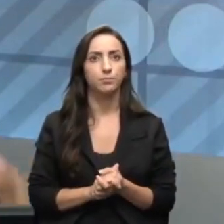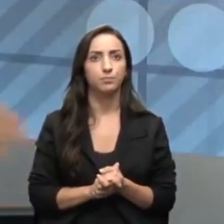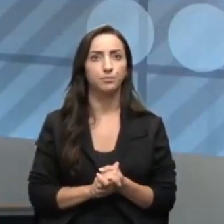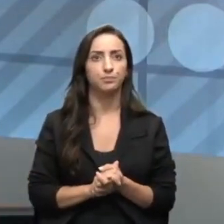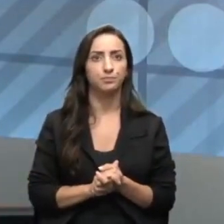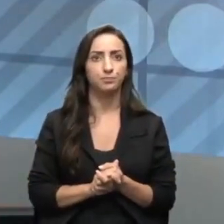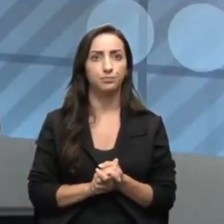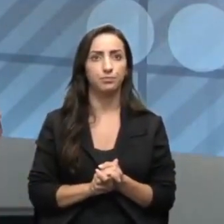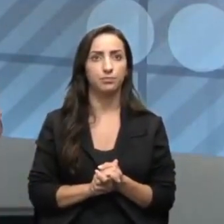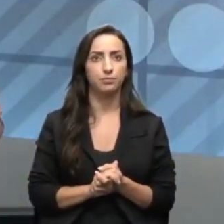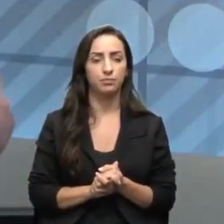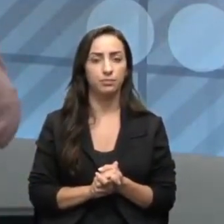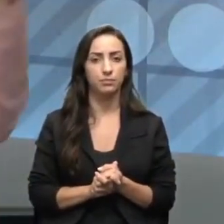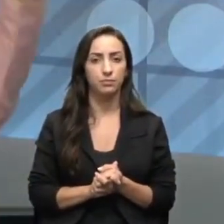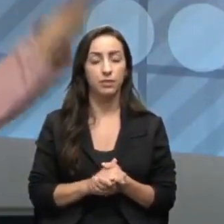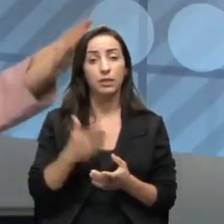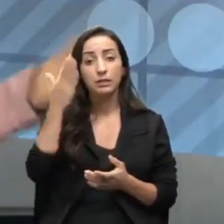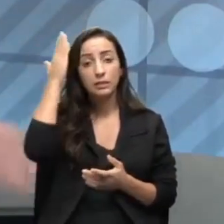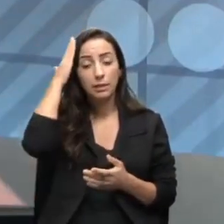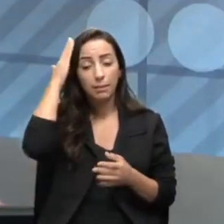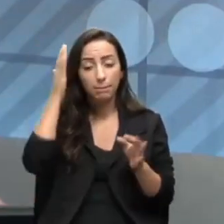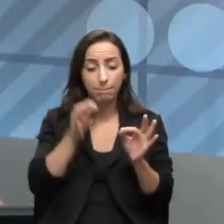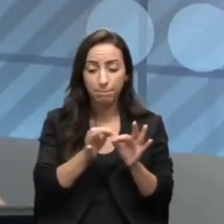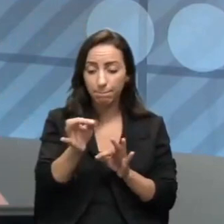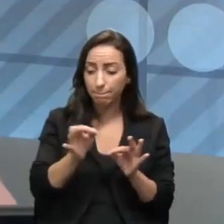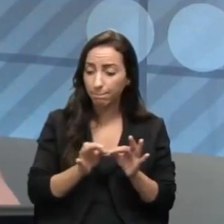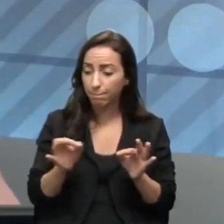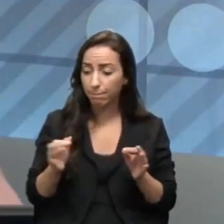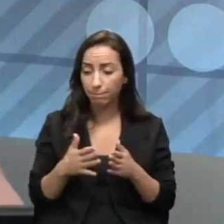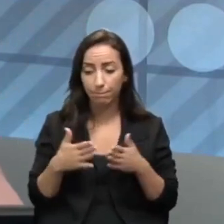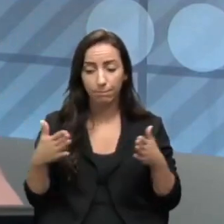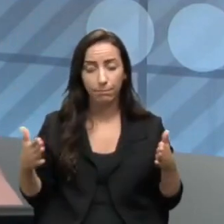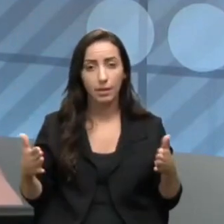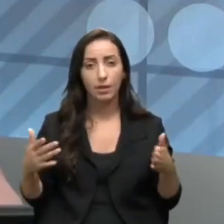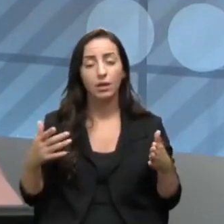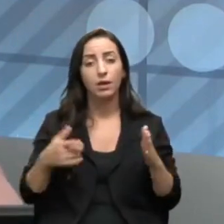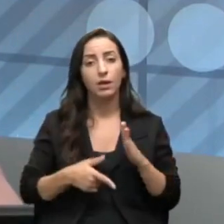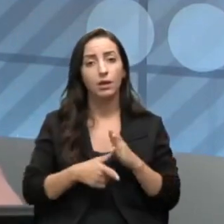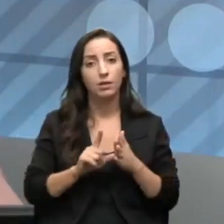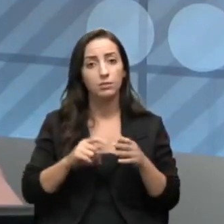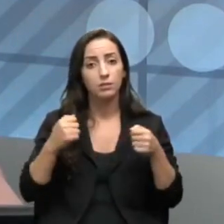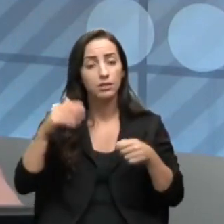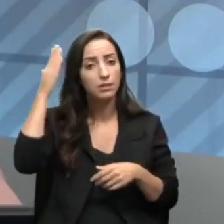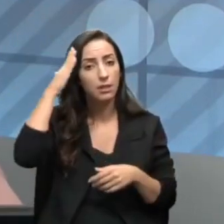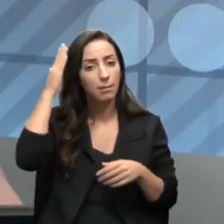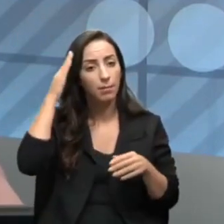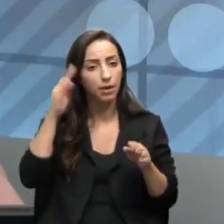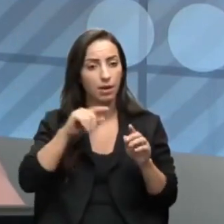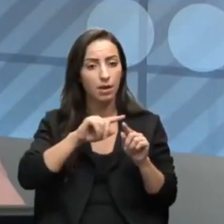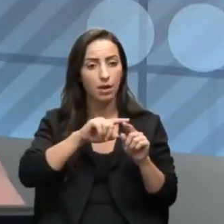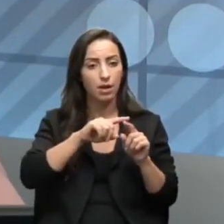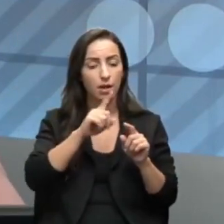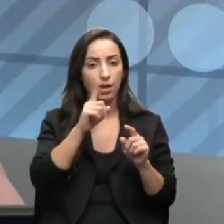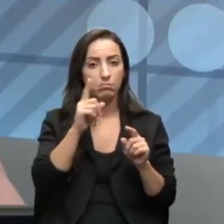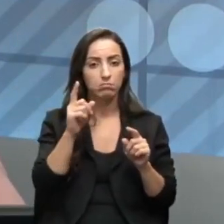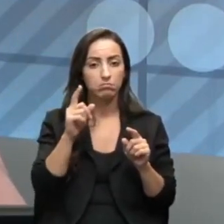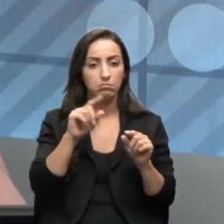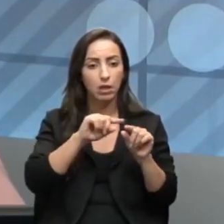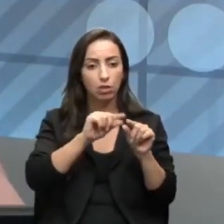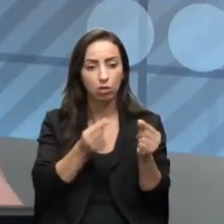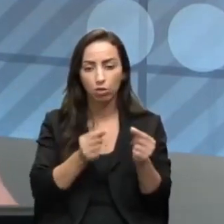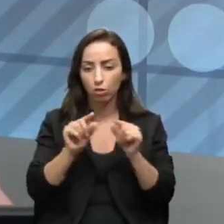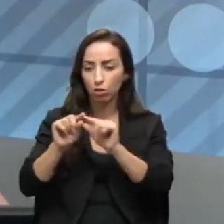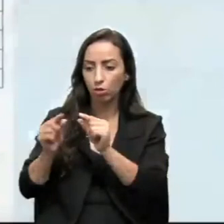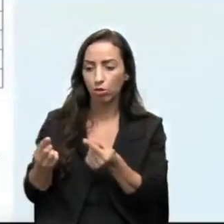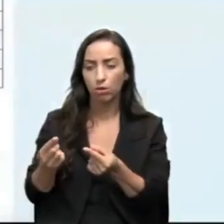Para a gente dimensionar o tamanho do nosso estribo, nós temos que saber quais são as dobras que o nosso elemento tem.